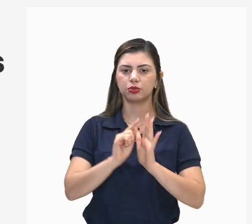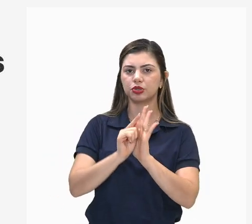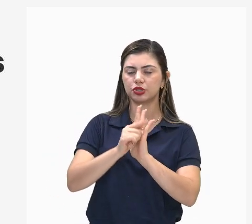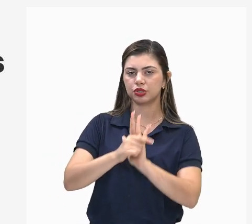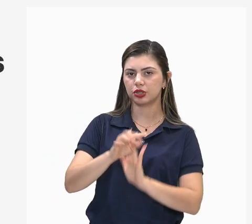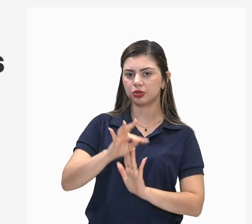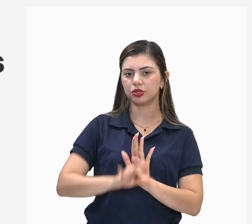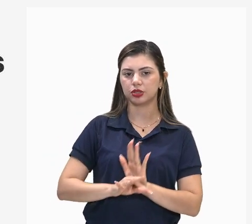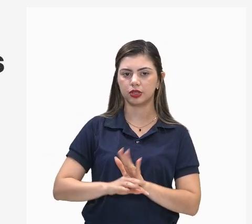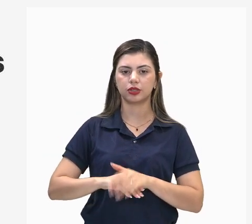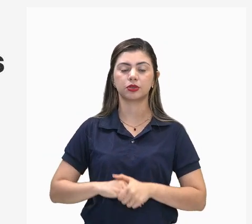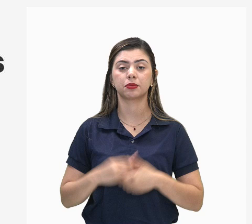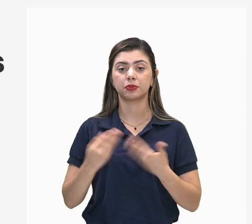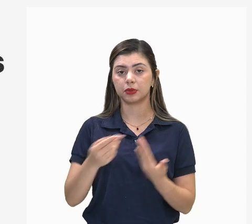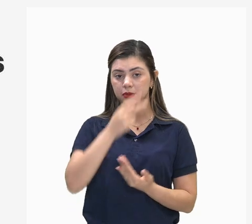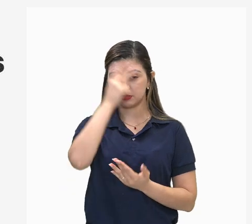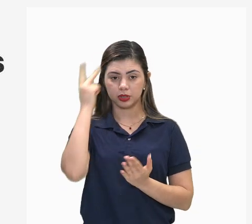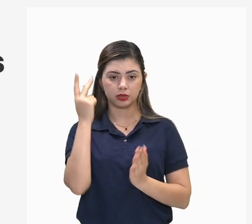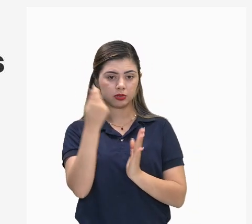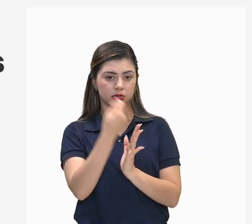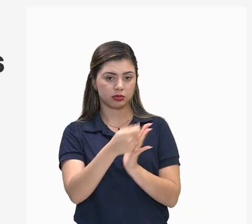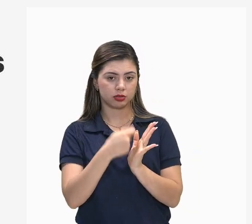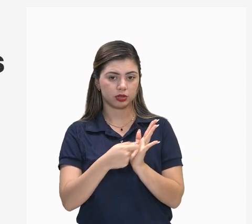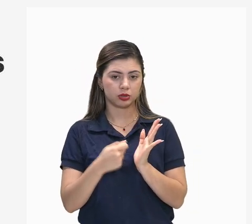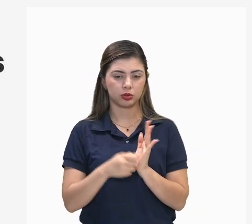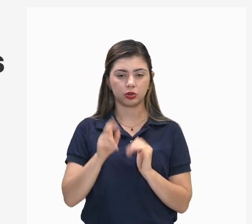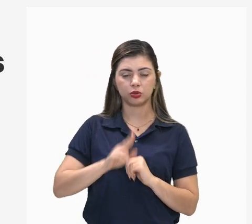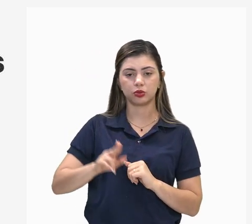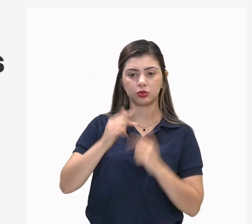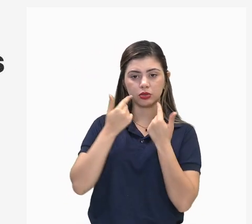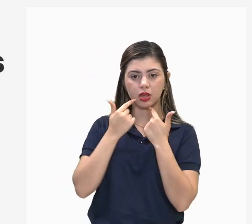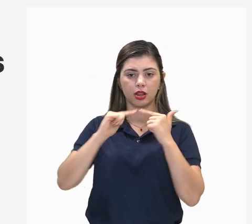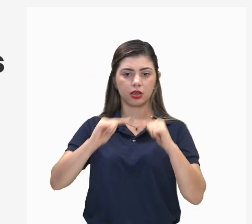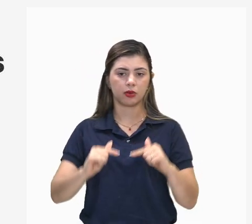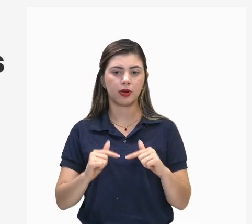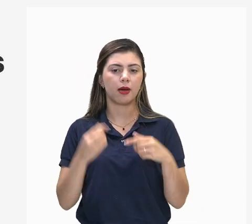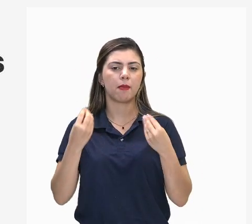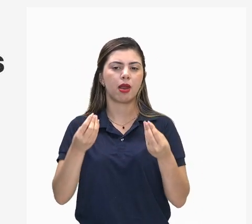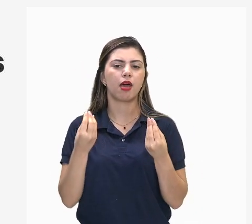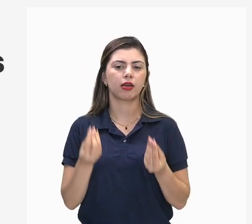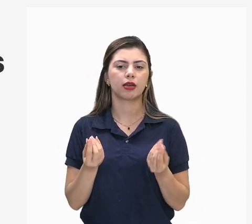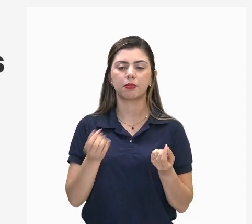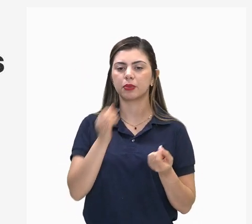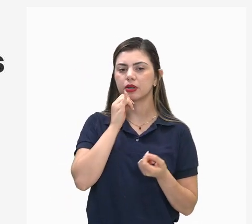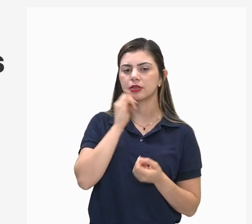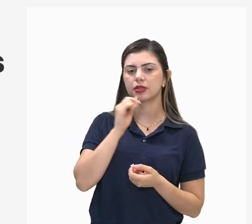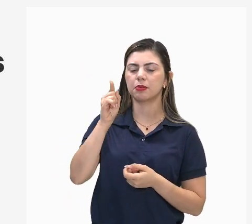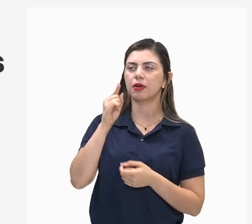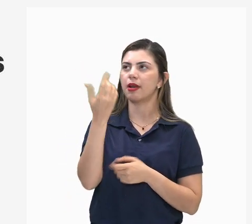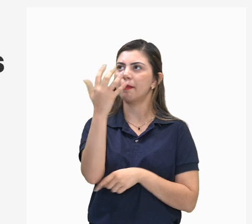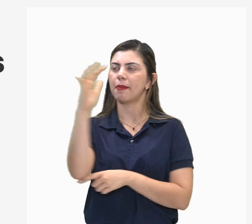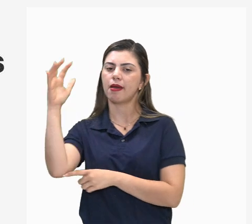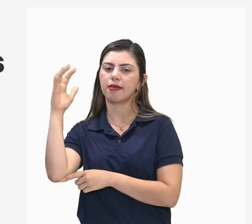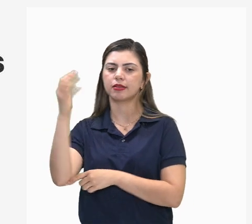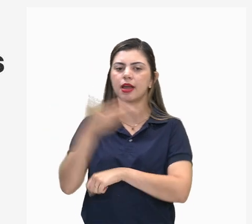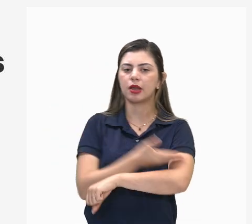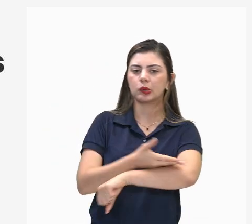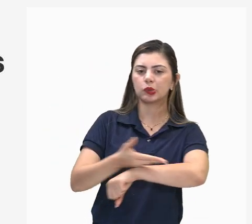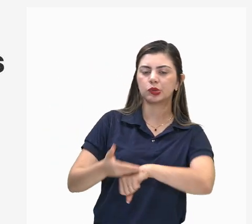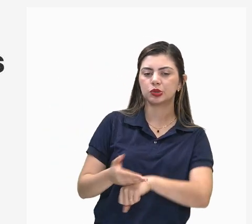textuais. Os escritores utilizam a linguagem para descrever paisagens, costumes,